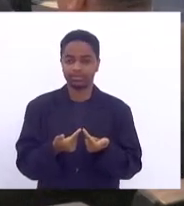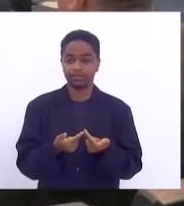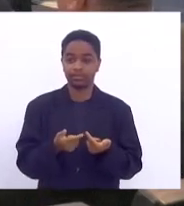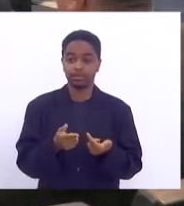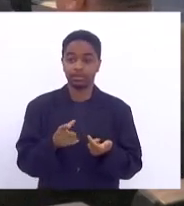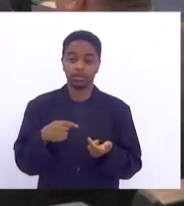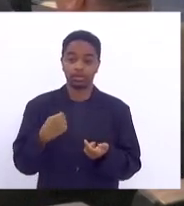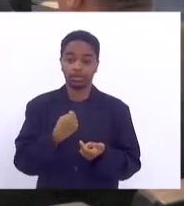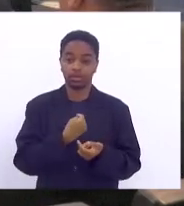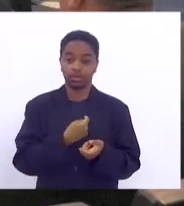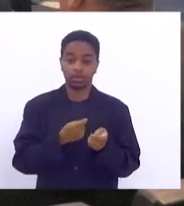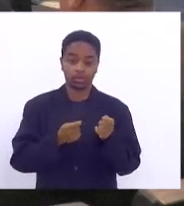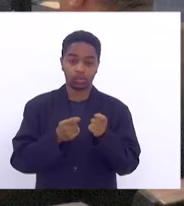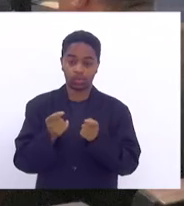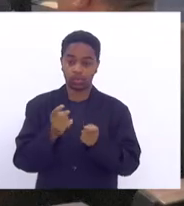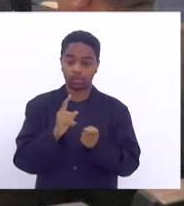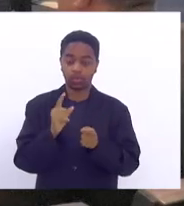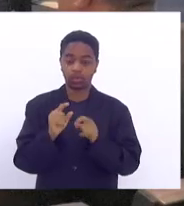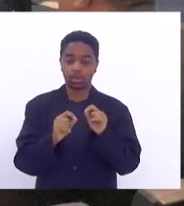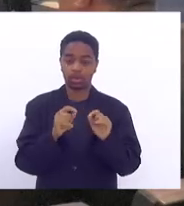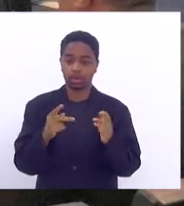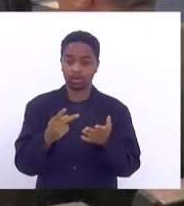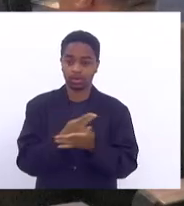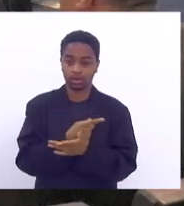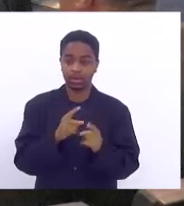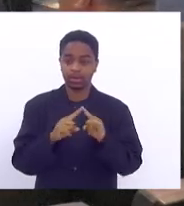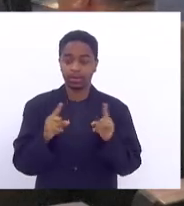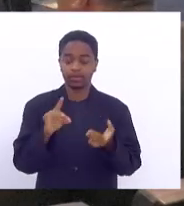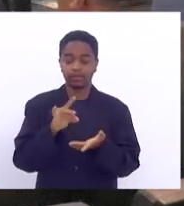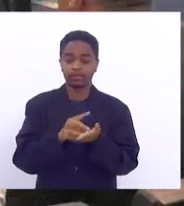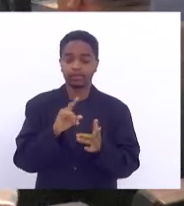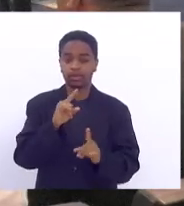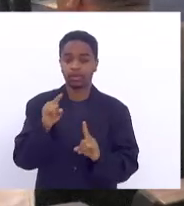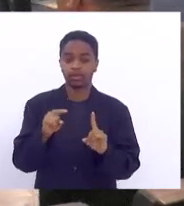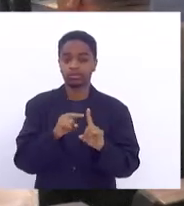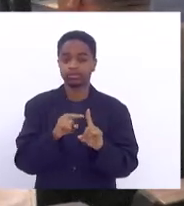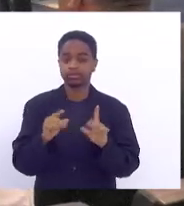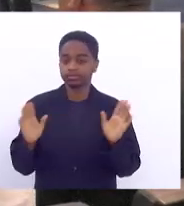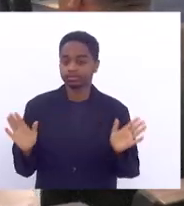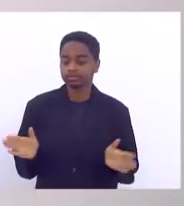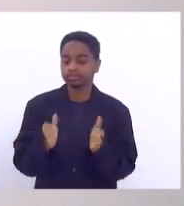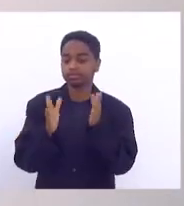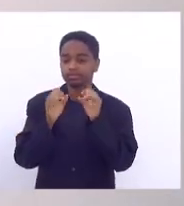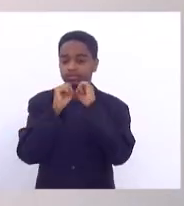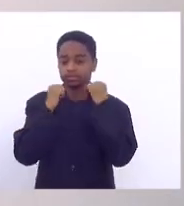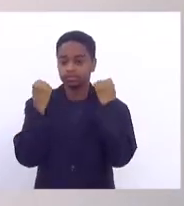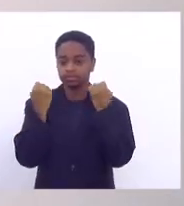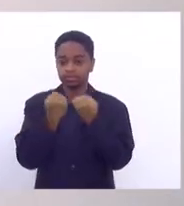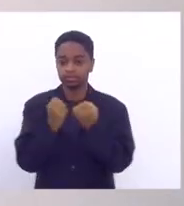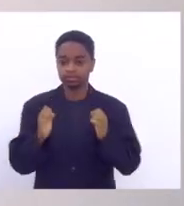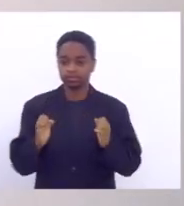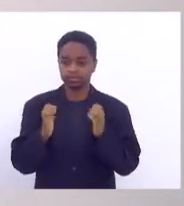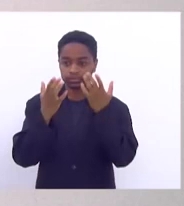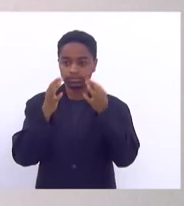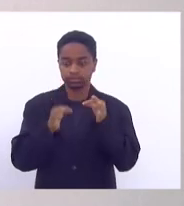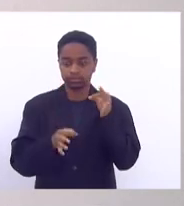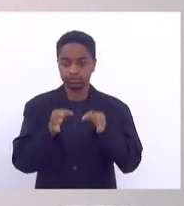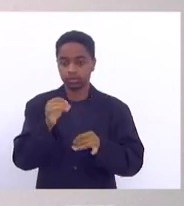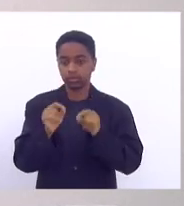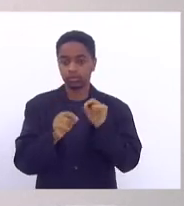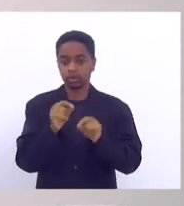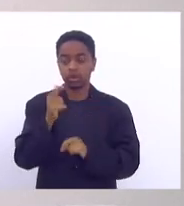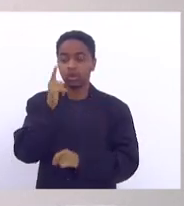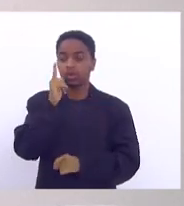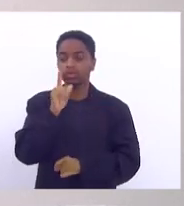acontece mas essa é a verdadeira intenção de promover um seminário um evento jurídico é conseguir tocar